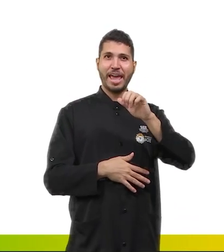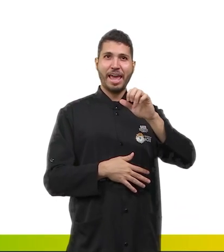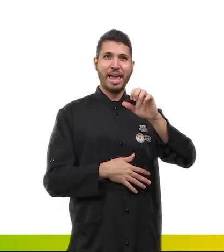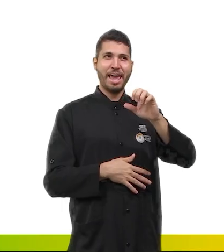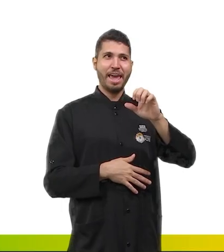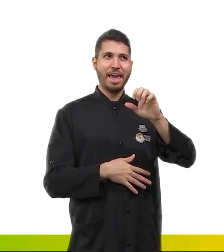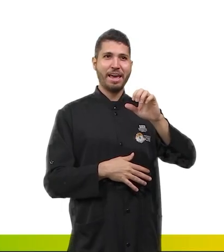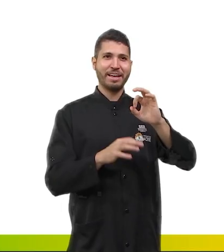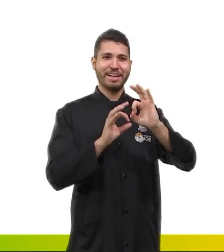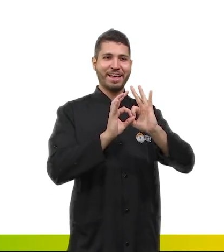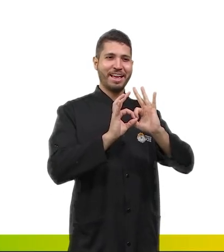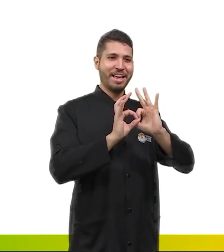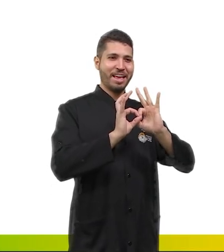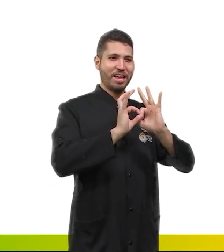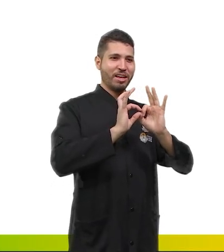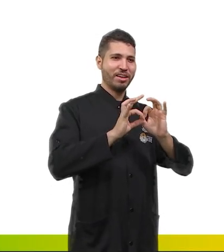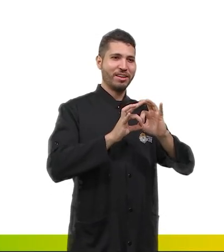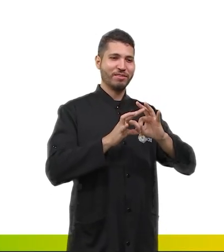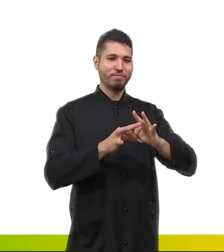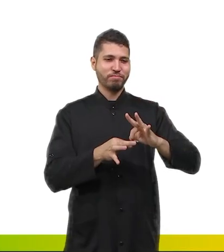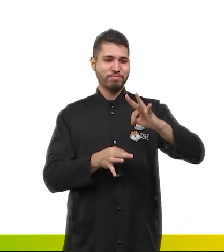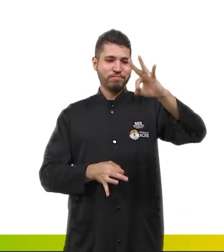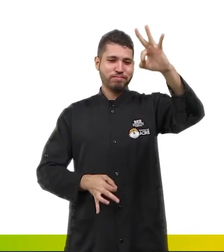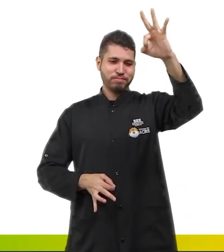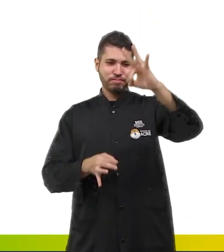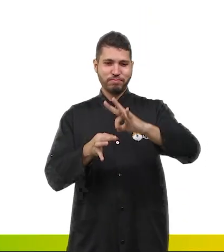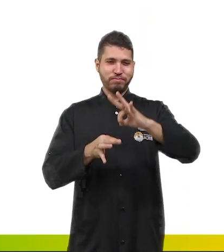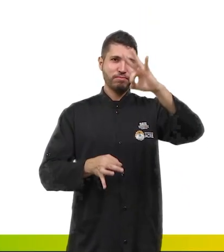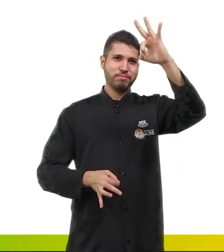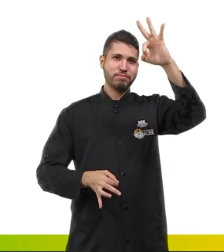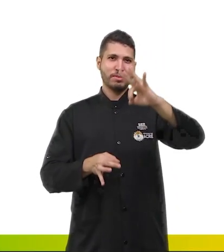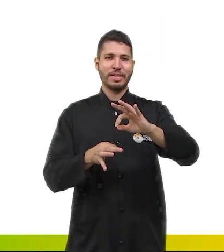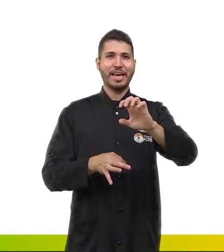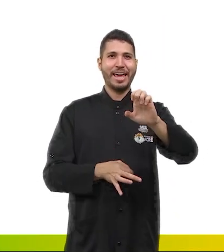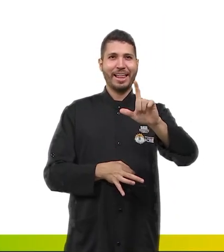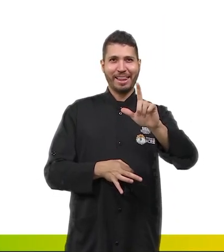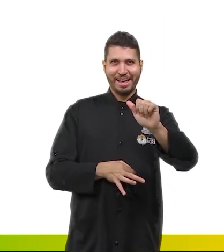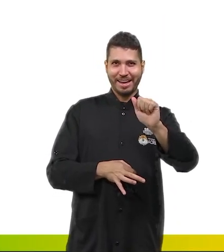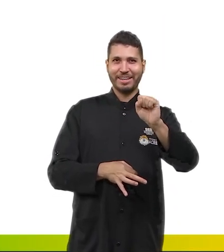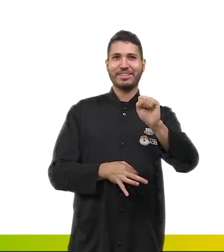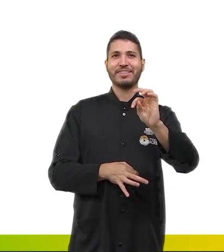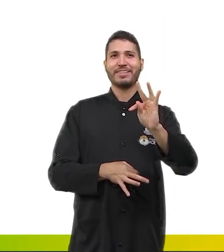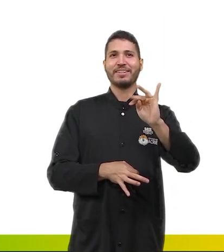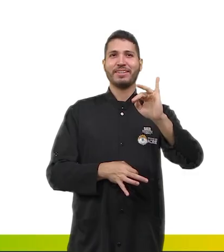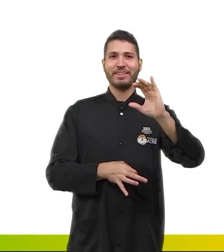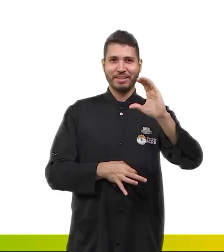flexibilidade, senhor incrível, força, flecha, velocidade.